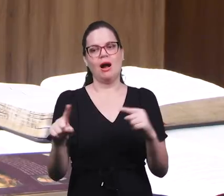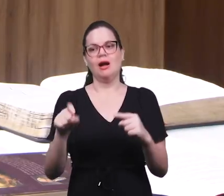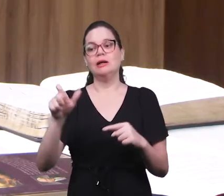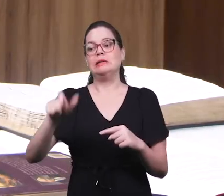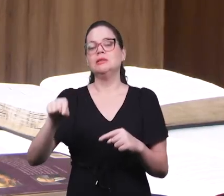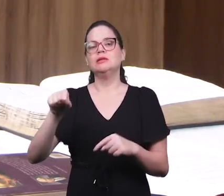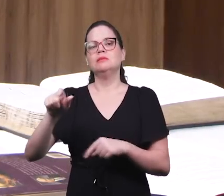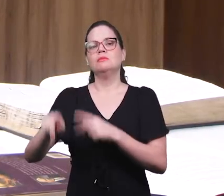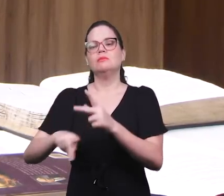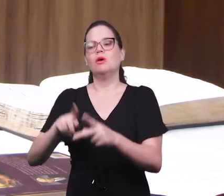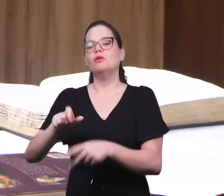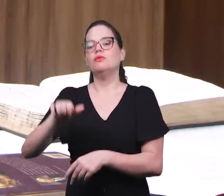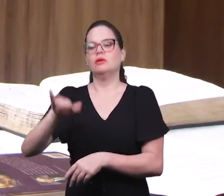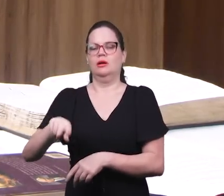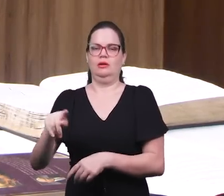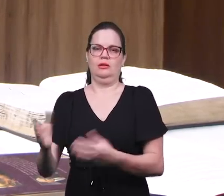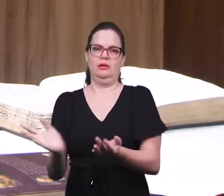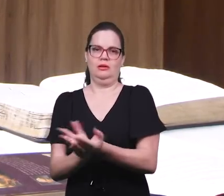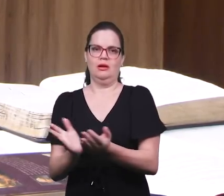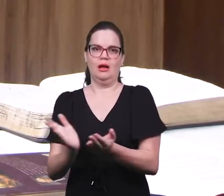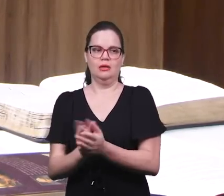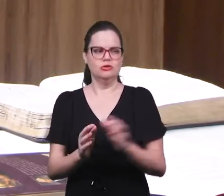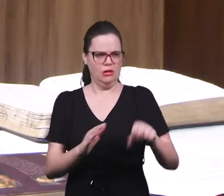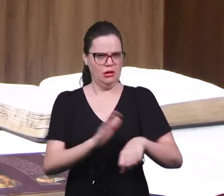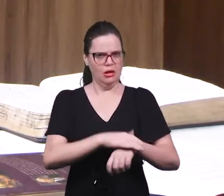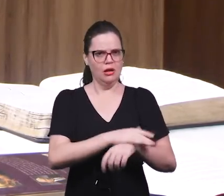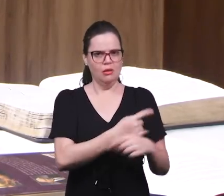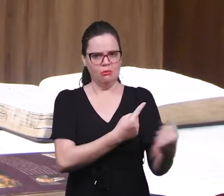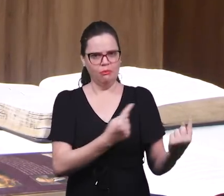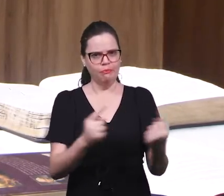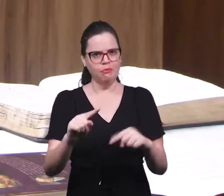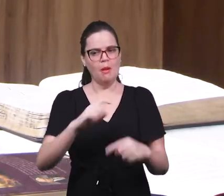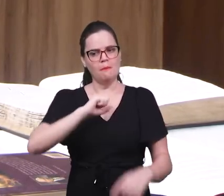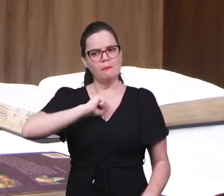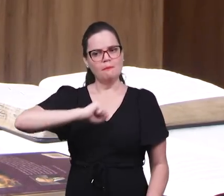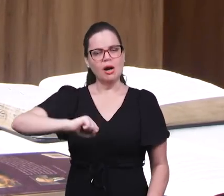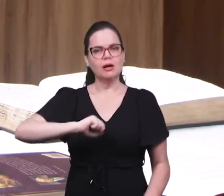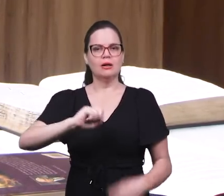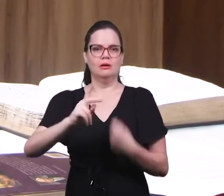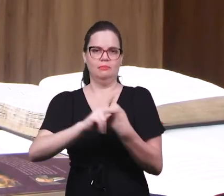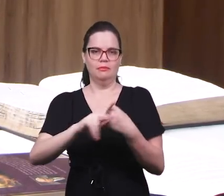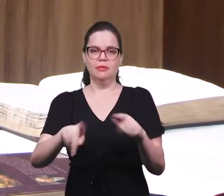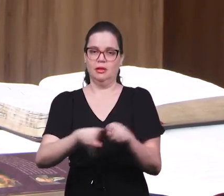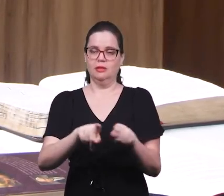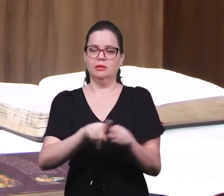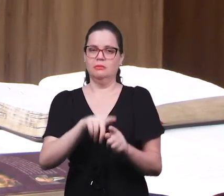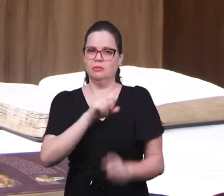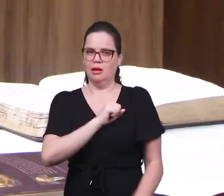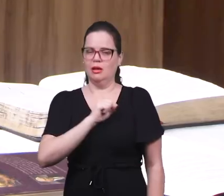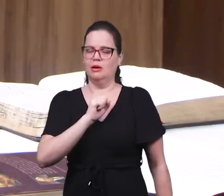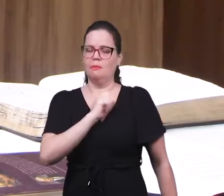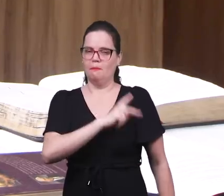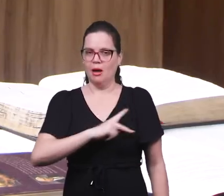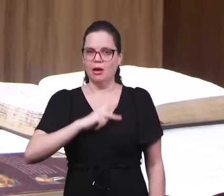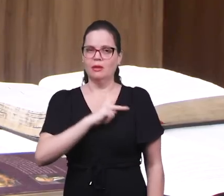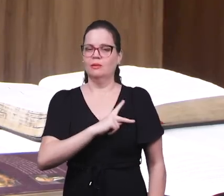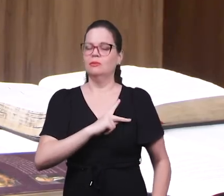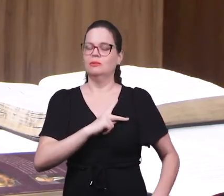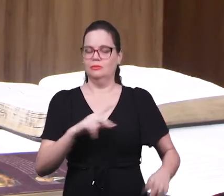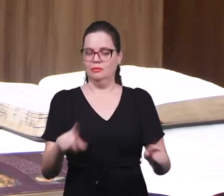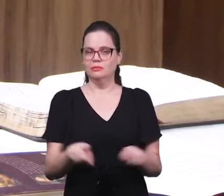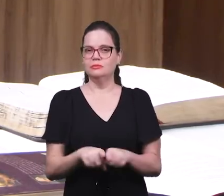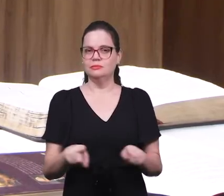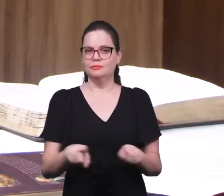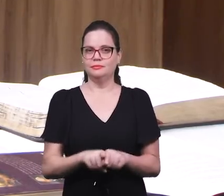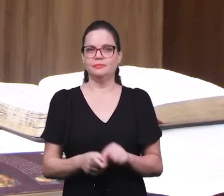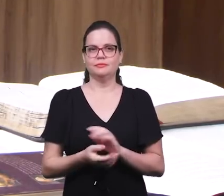apóstolo Paulo e matou Pedro também, né? Alguns já retratam essa história aí. E ele fazia vários tipos e